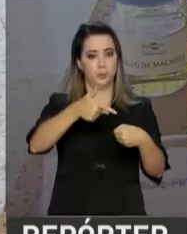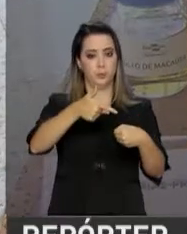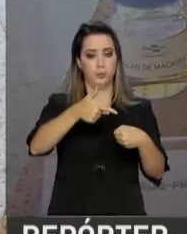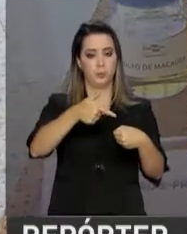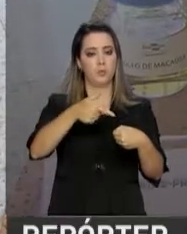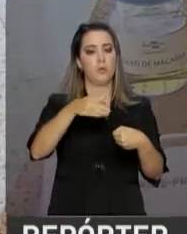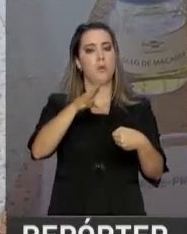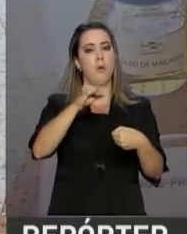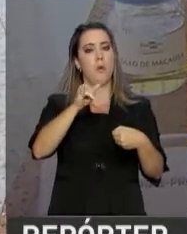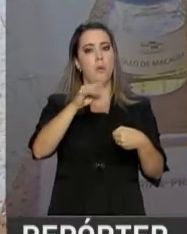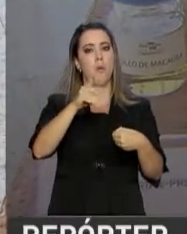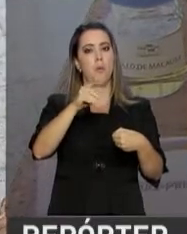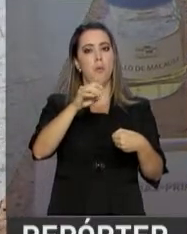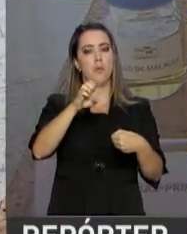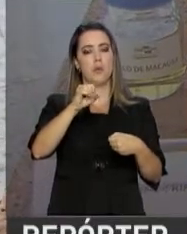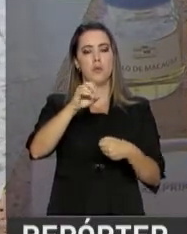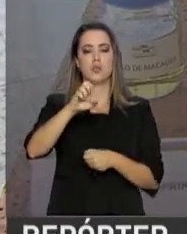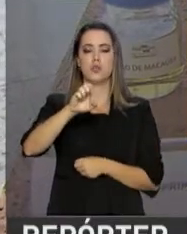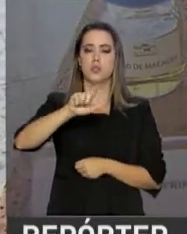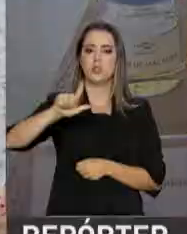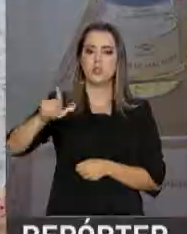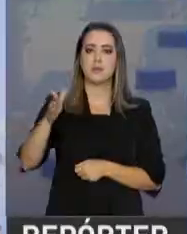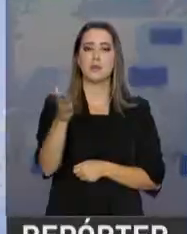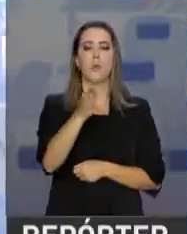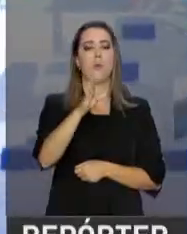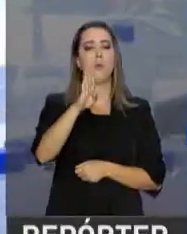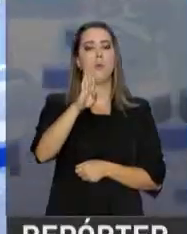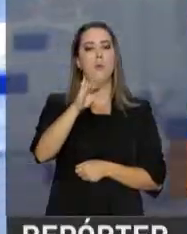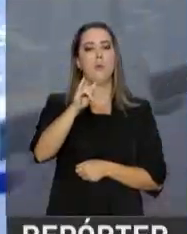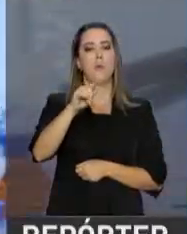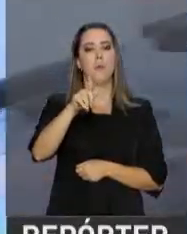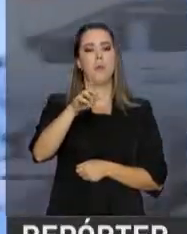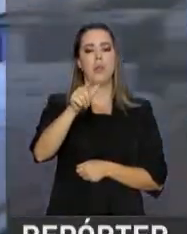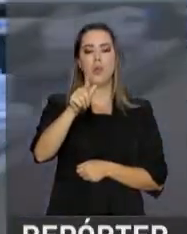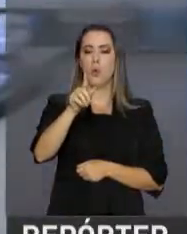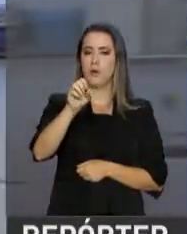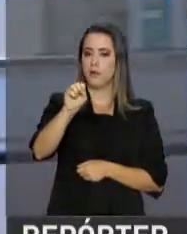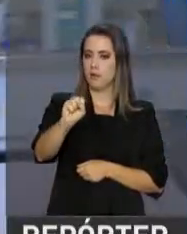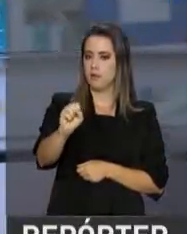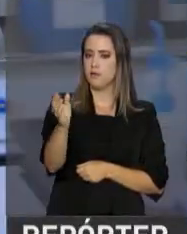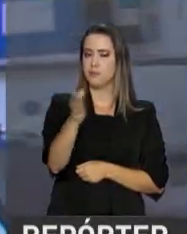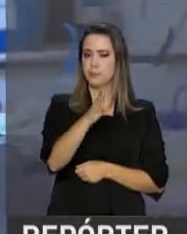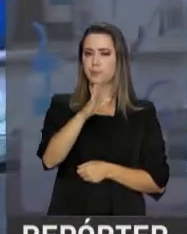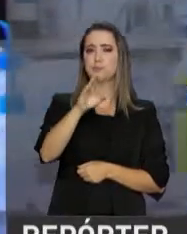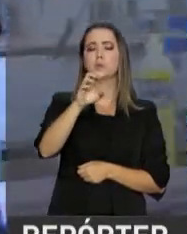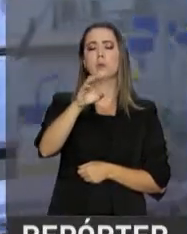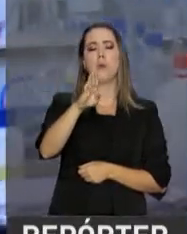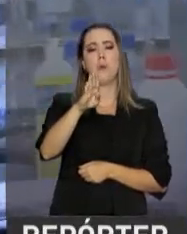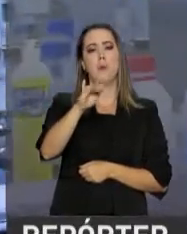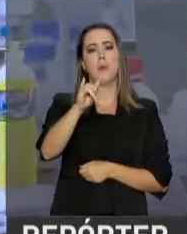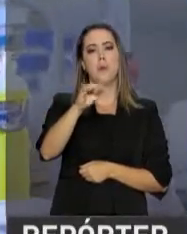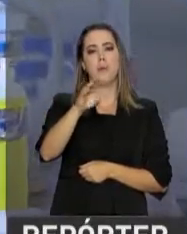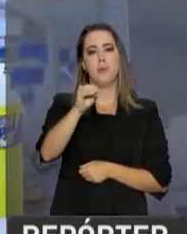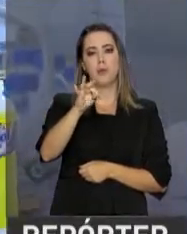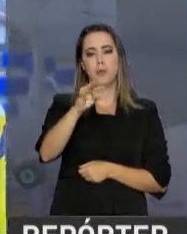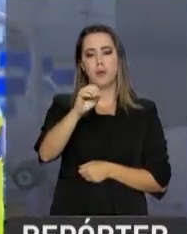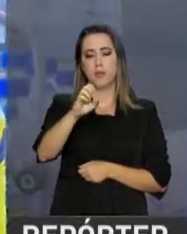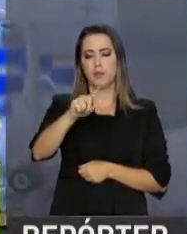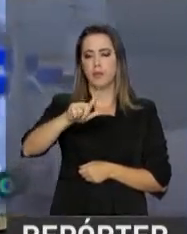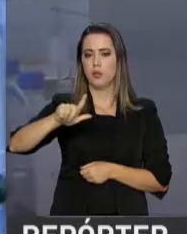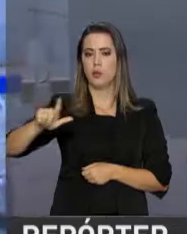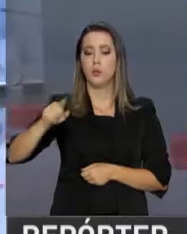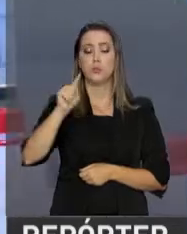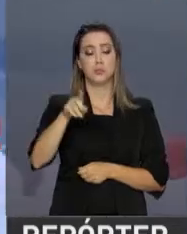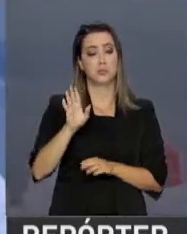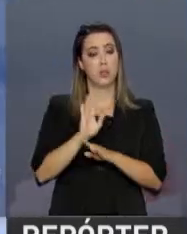biodiesel eo biogás e o bioetanol a idéia aqui é criar variedades para contribuir para uma matriz